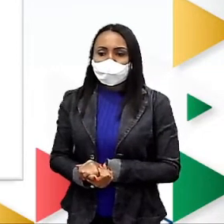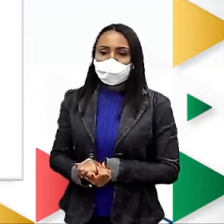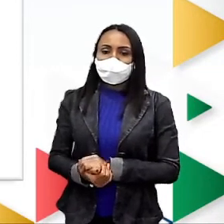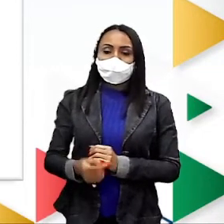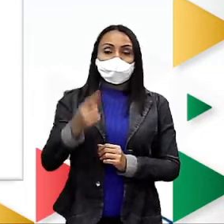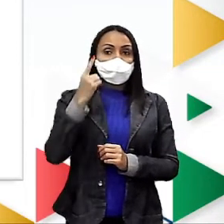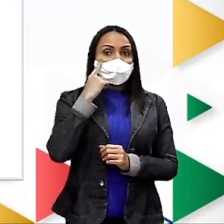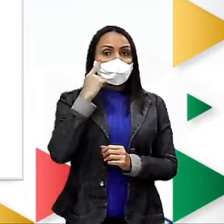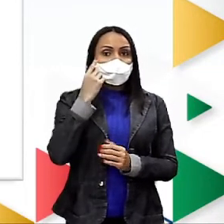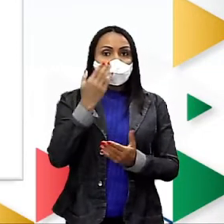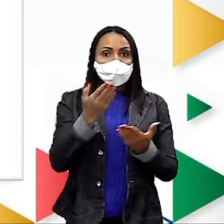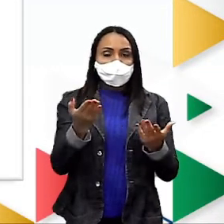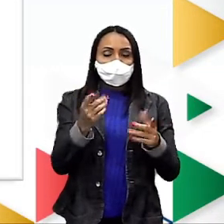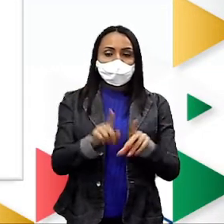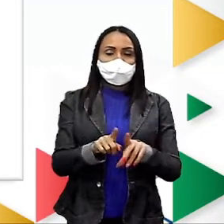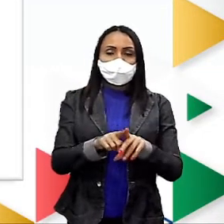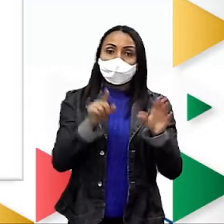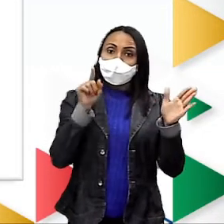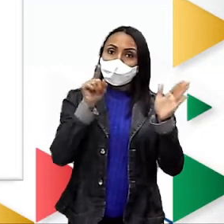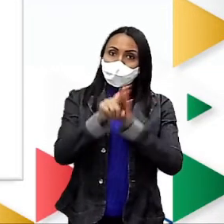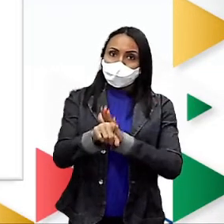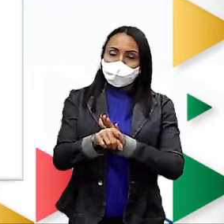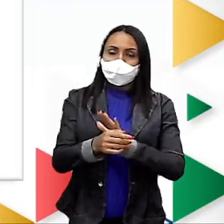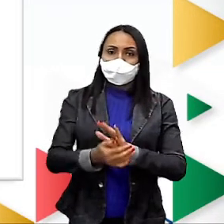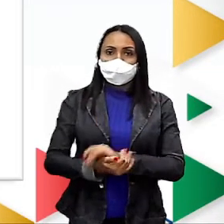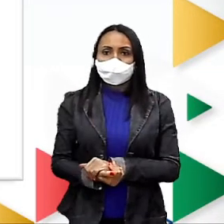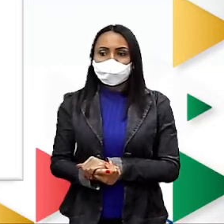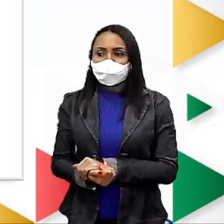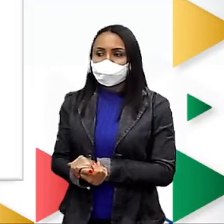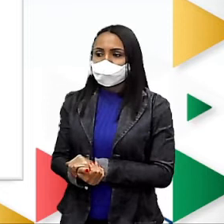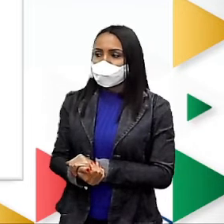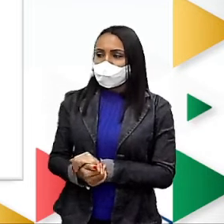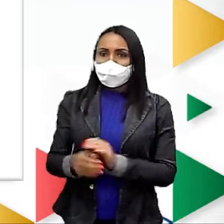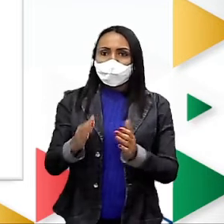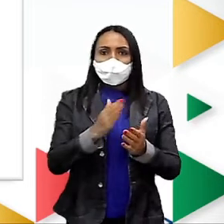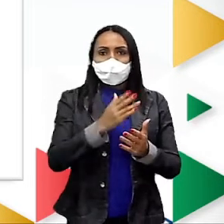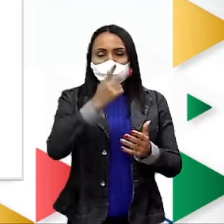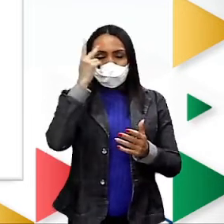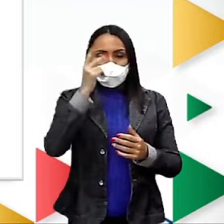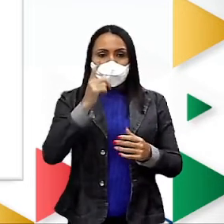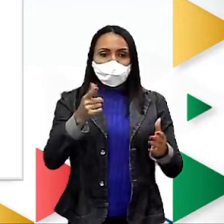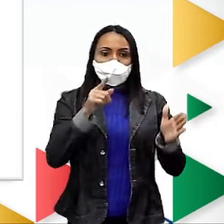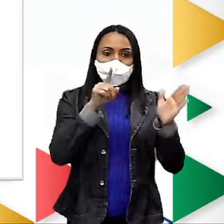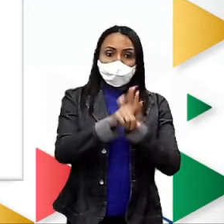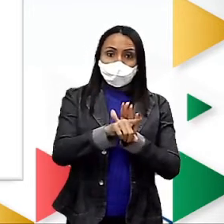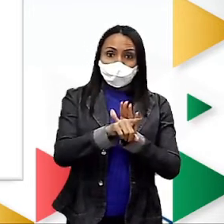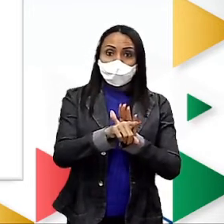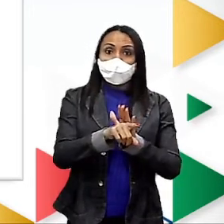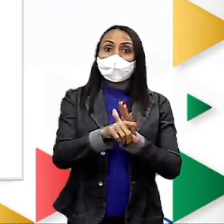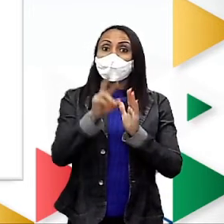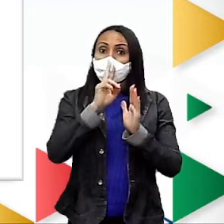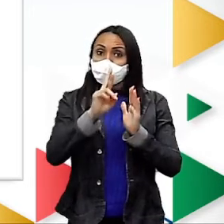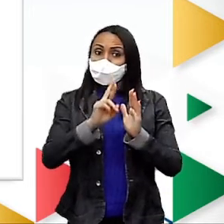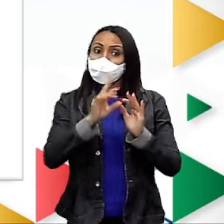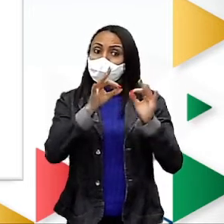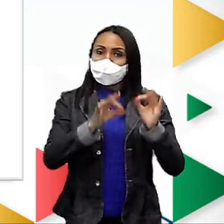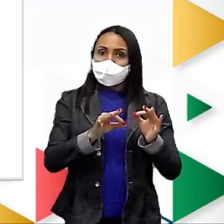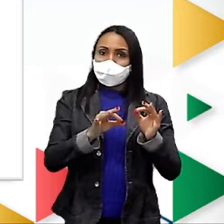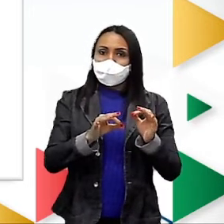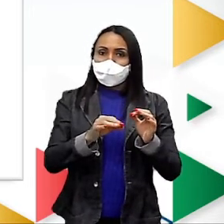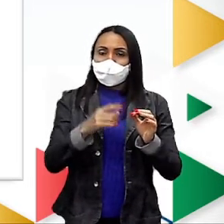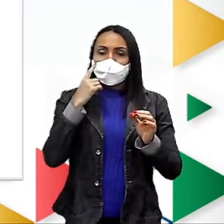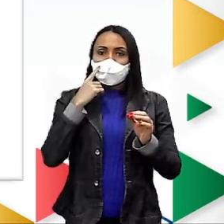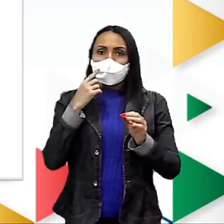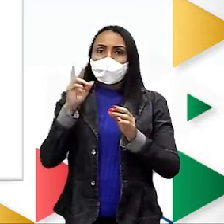preste atenção na pergunta. Alguém perguntar X, responda X. Não vá responder uma